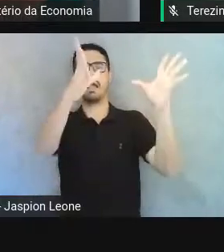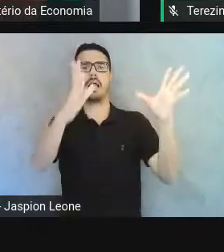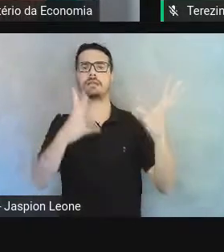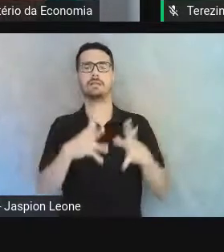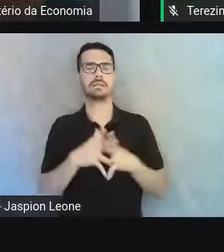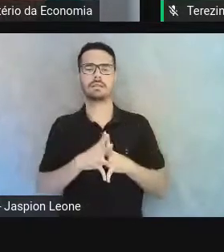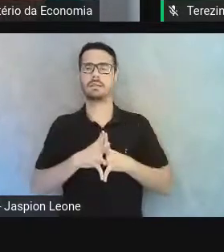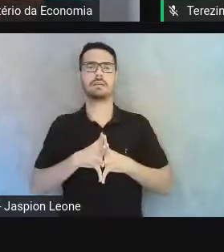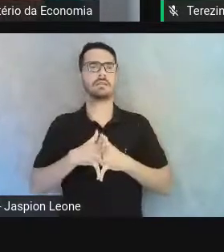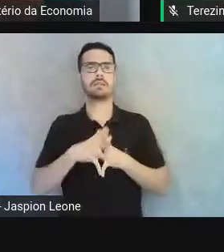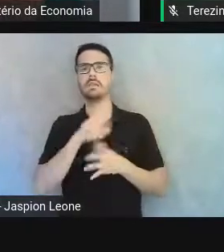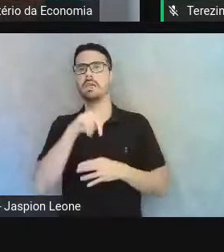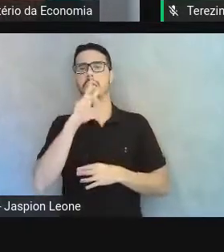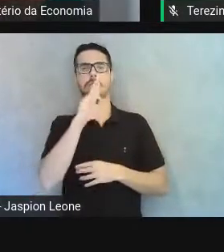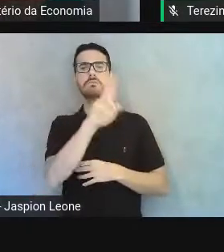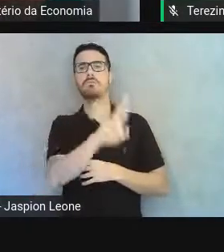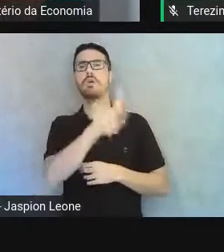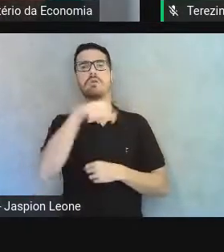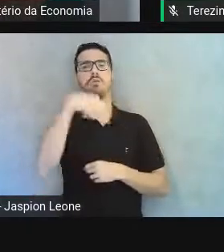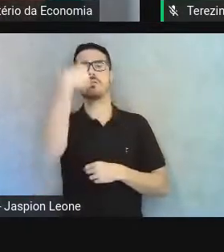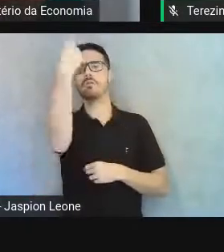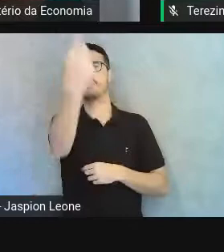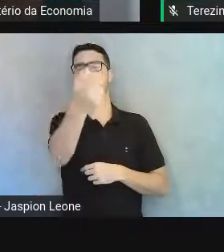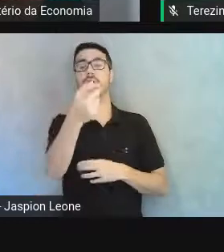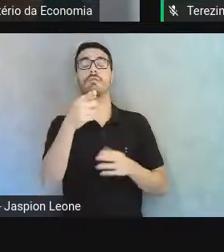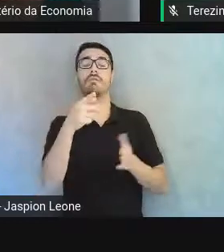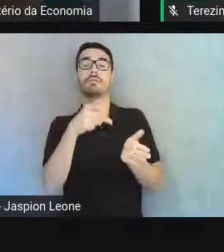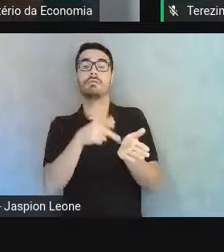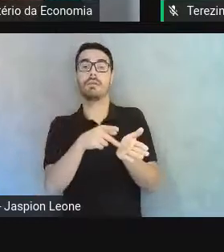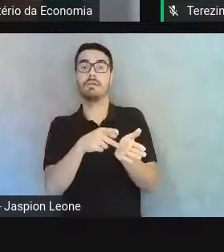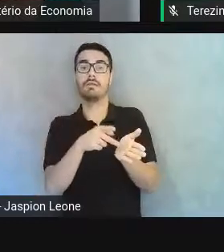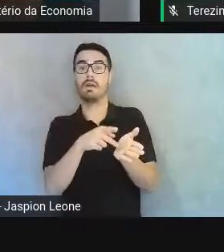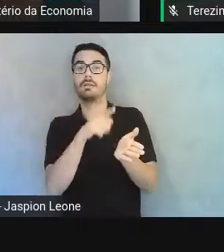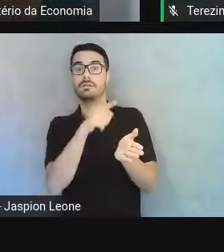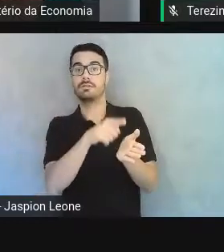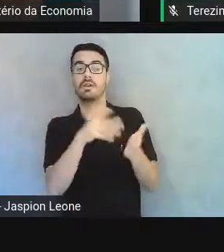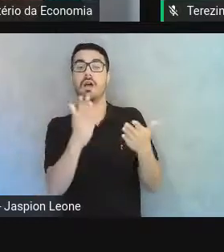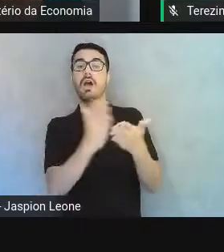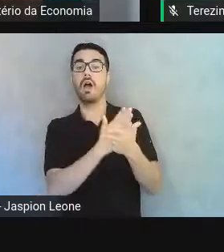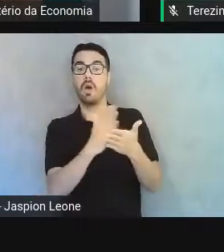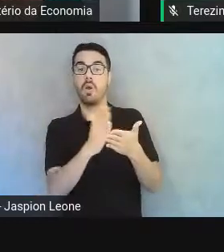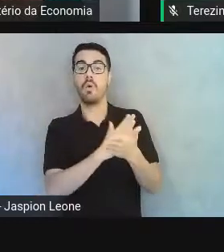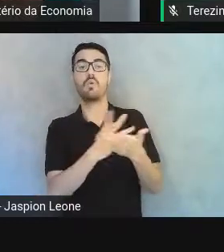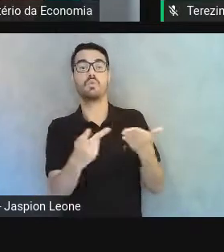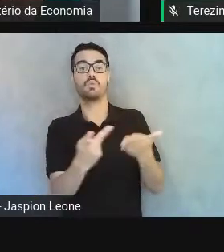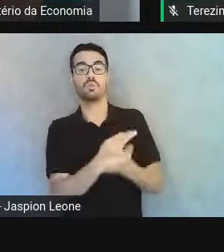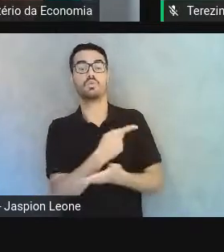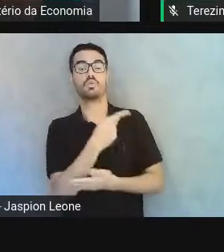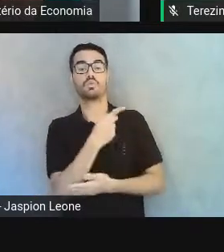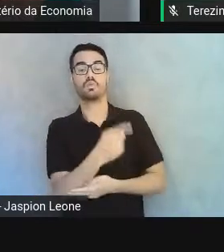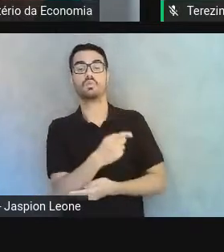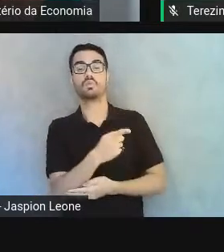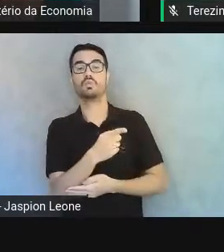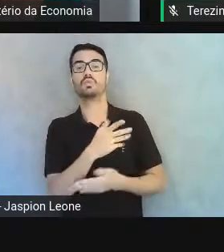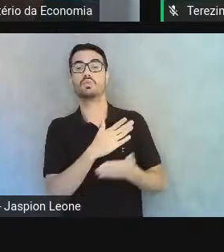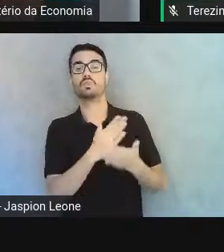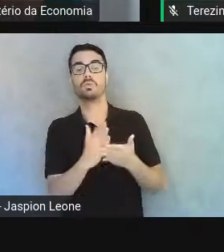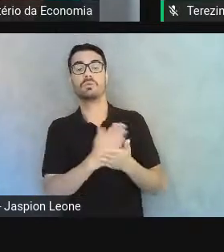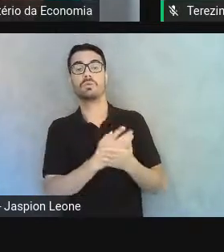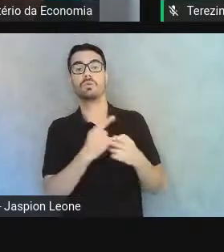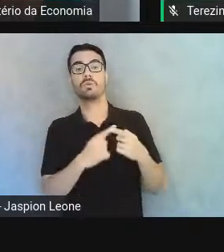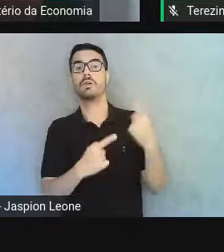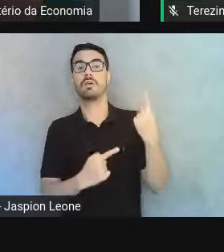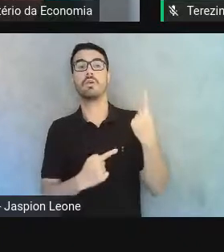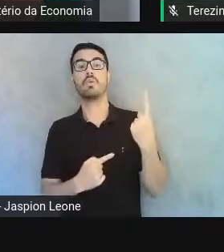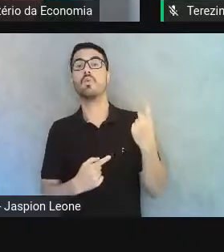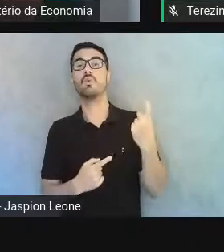gastar e o resultado a gente vê depois. De fato, um pouco essa foi a dinâmica natural até, né, do momento